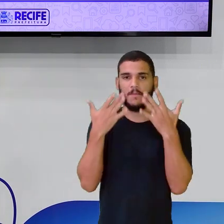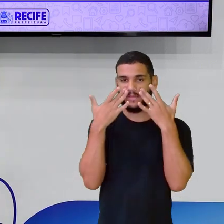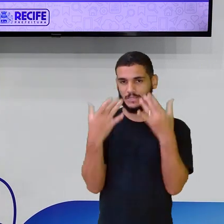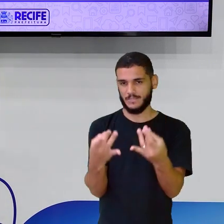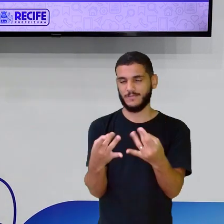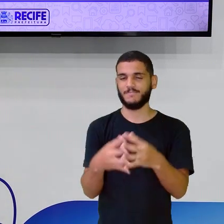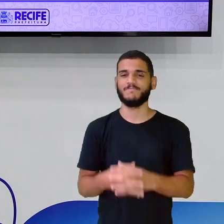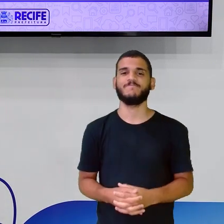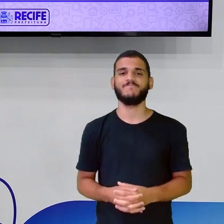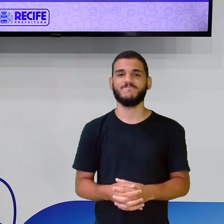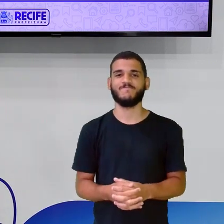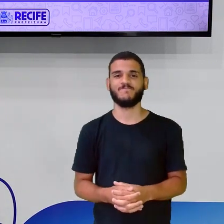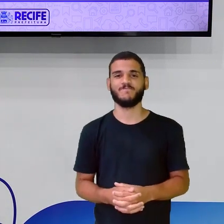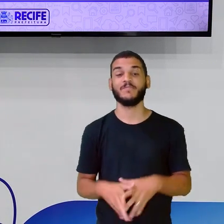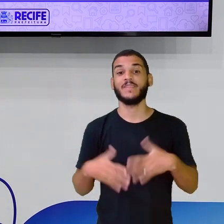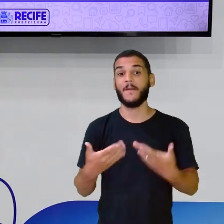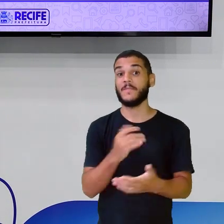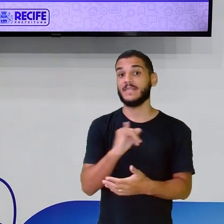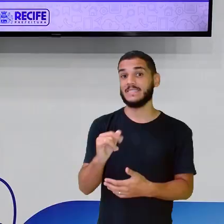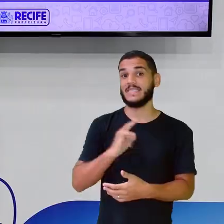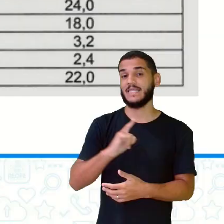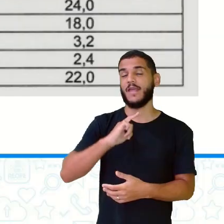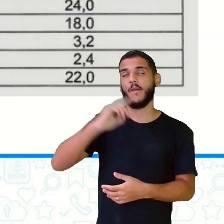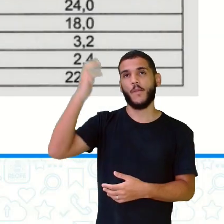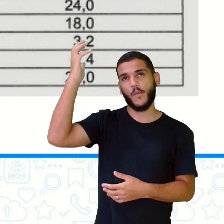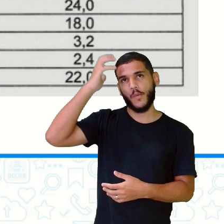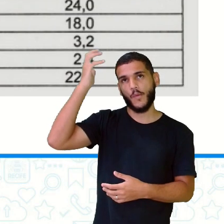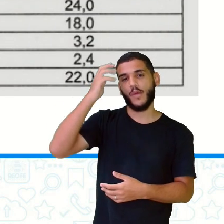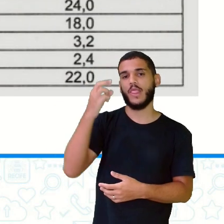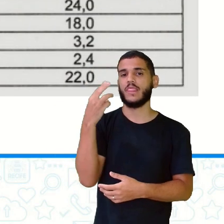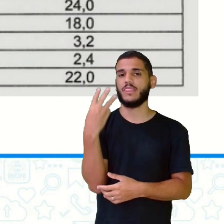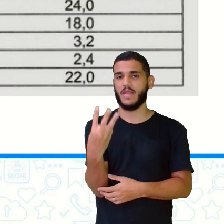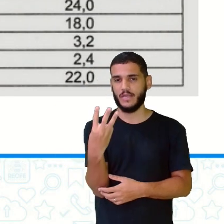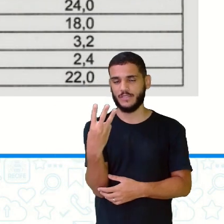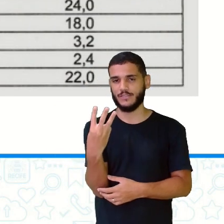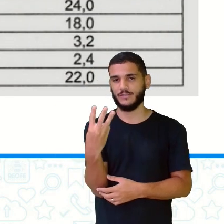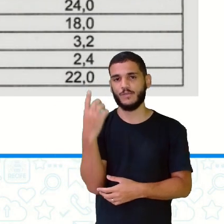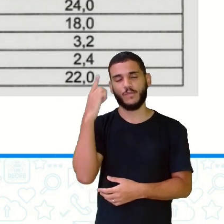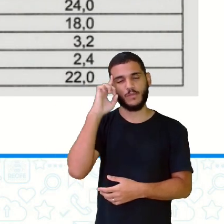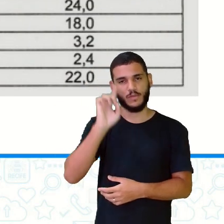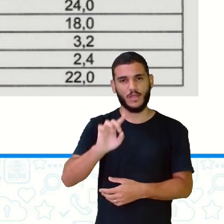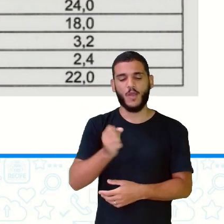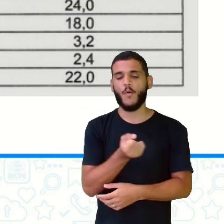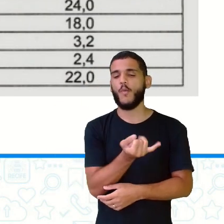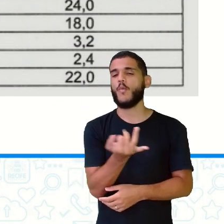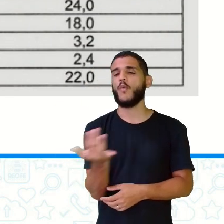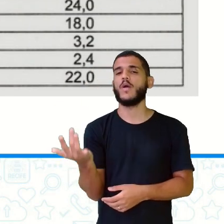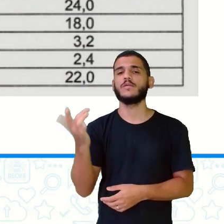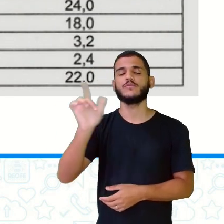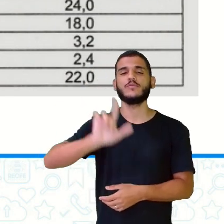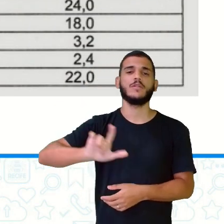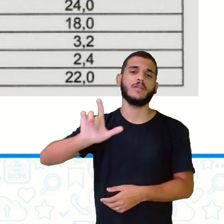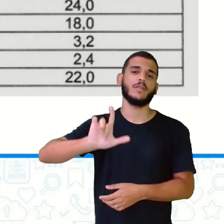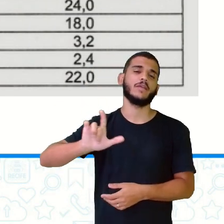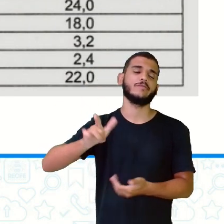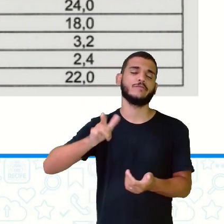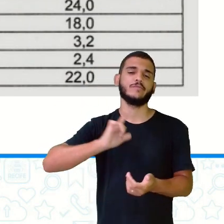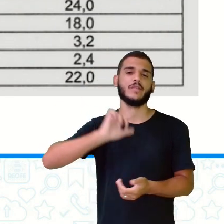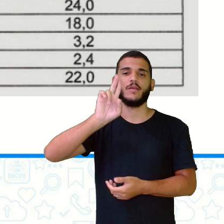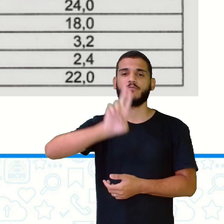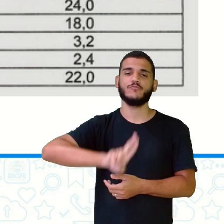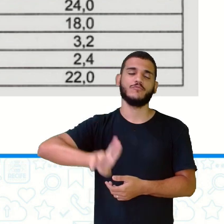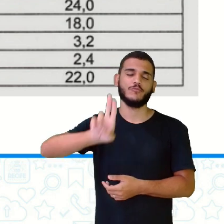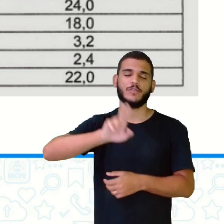atenção. Se eu tomar 3 banhos por dia, quantos litros de água serão